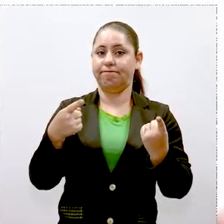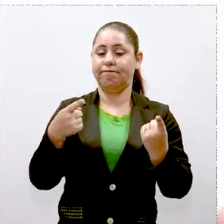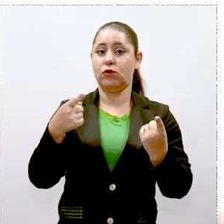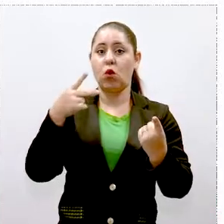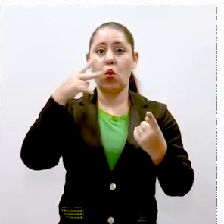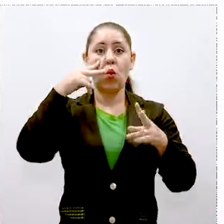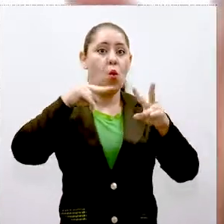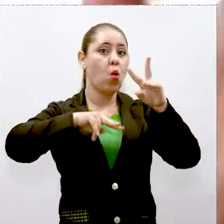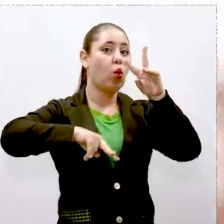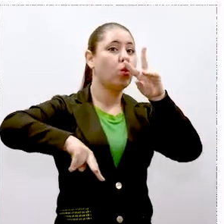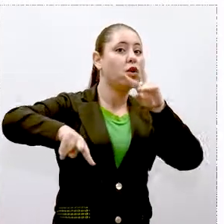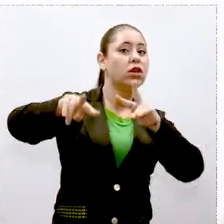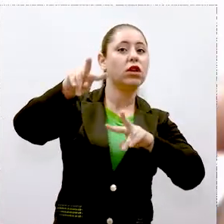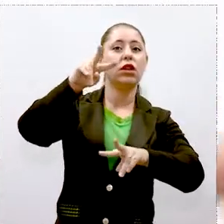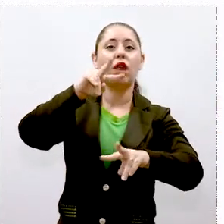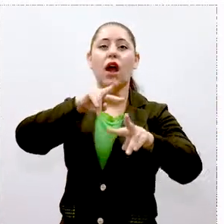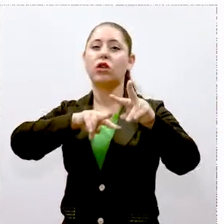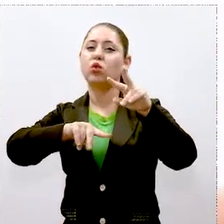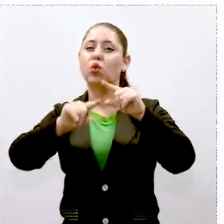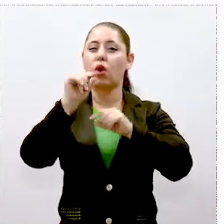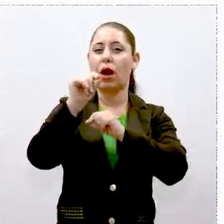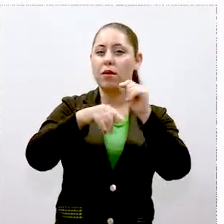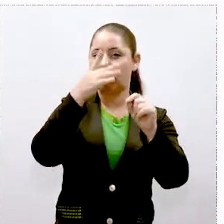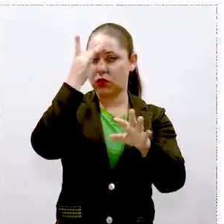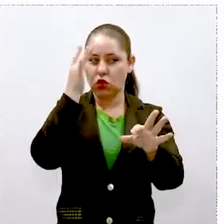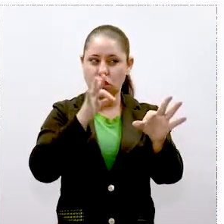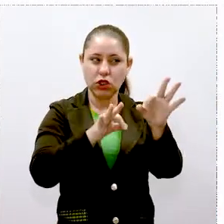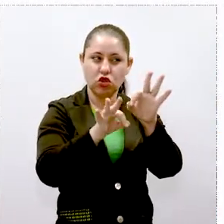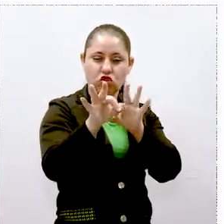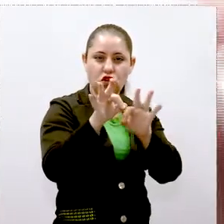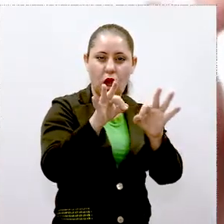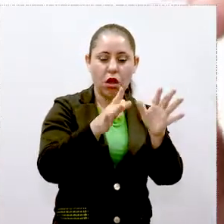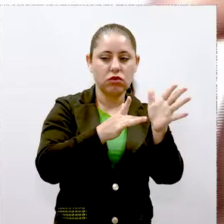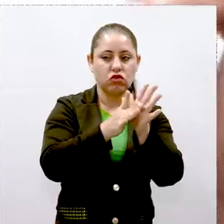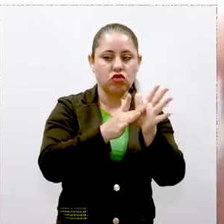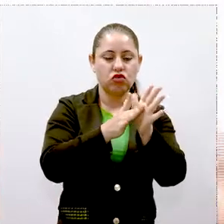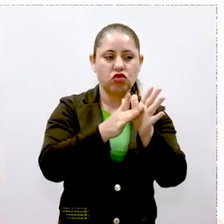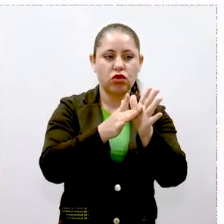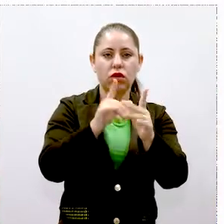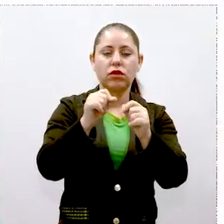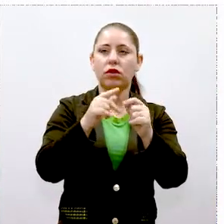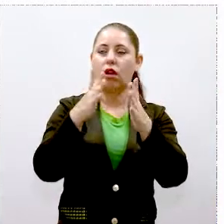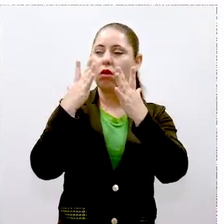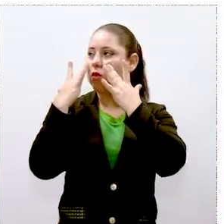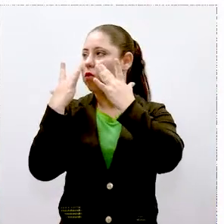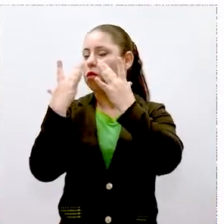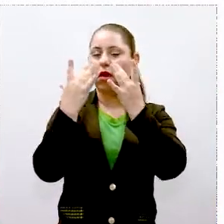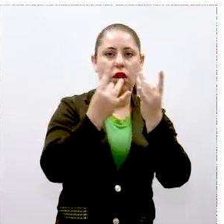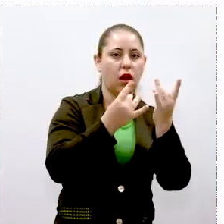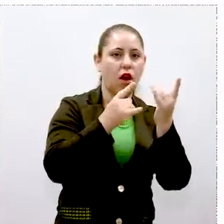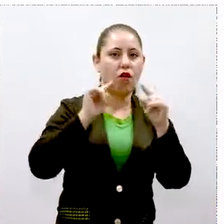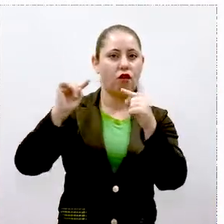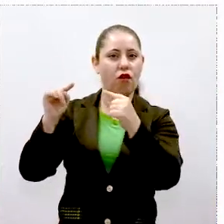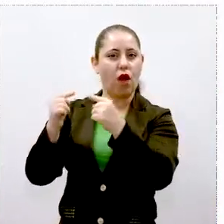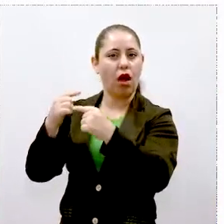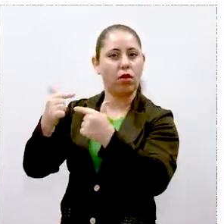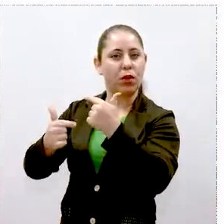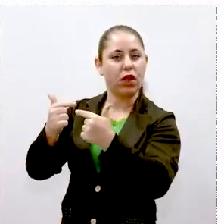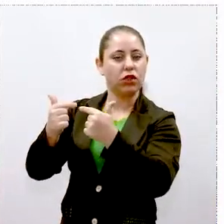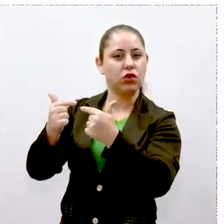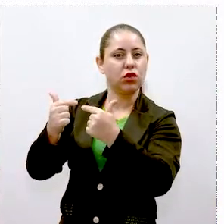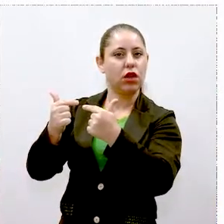Entretanto, cuidado com quem joga pensando em distrair o povo brasileiro no jogo